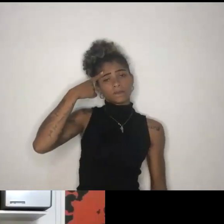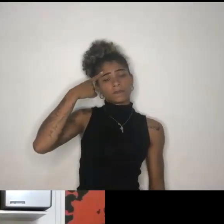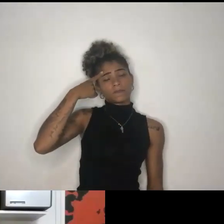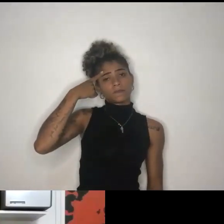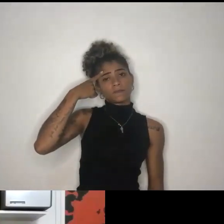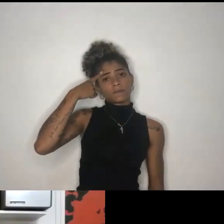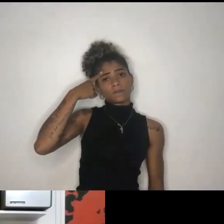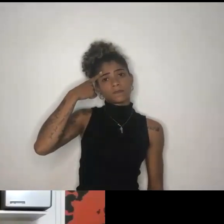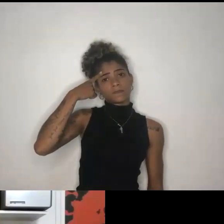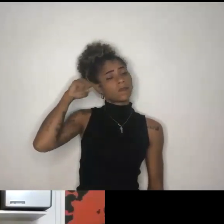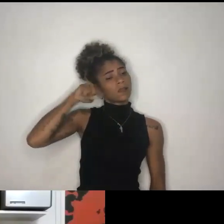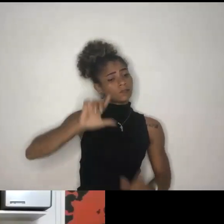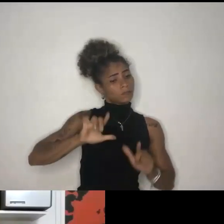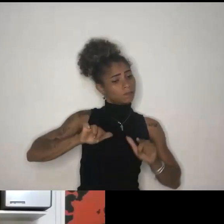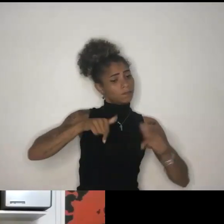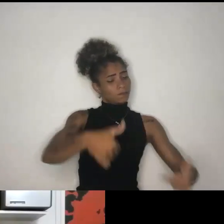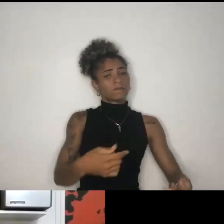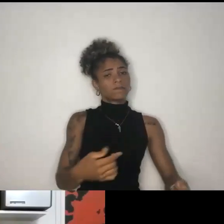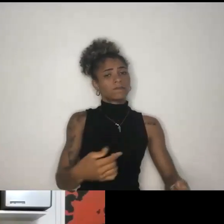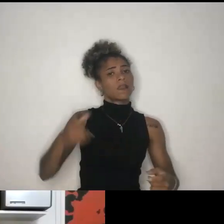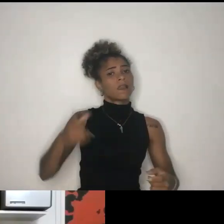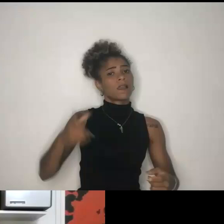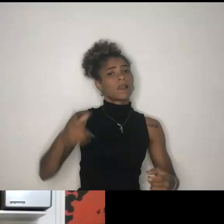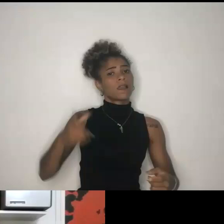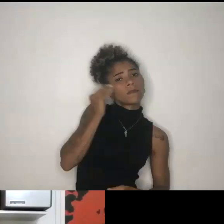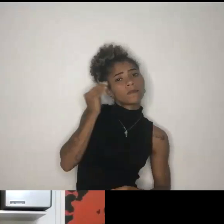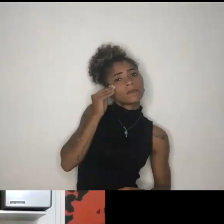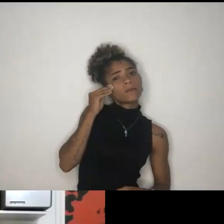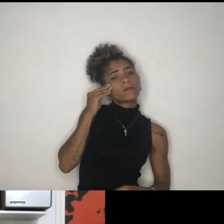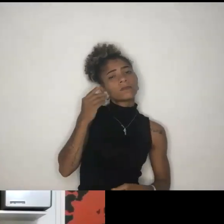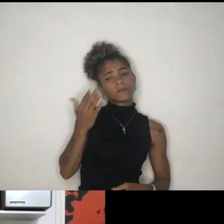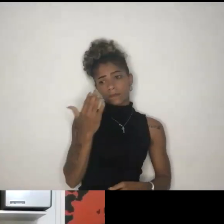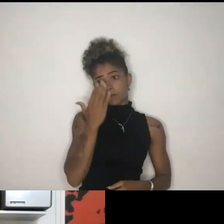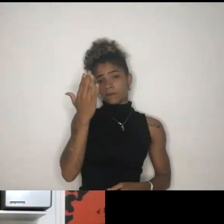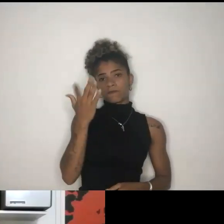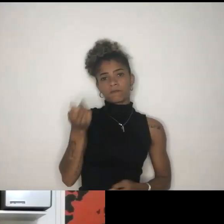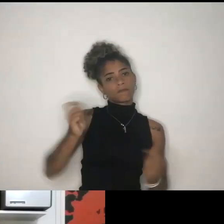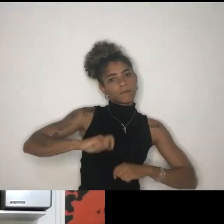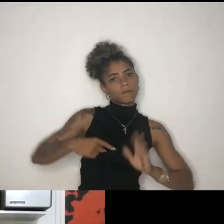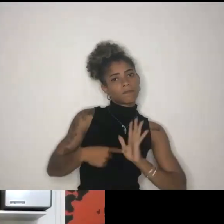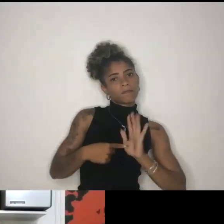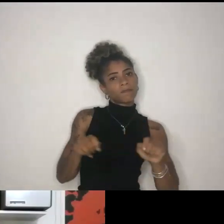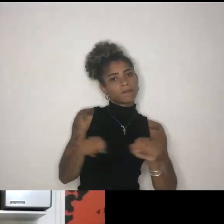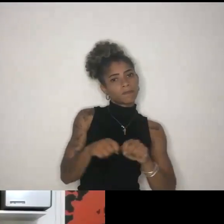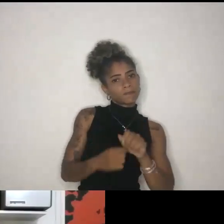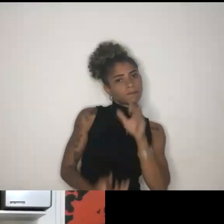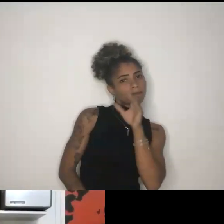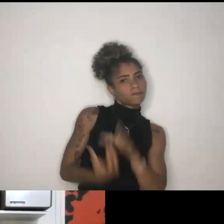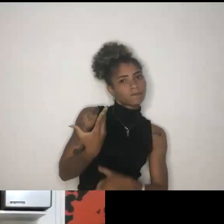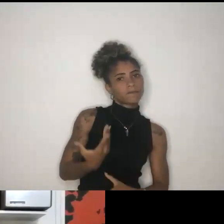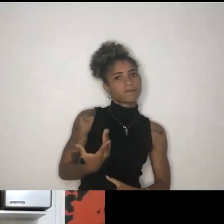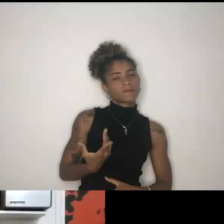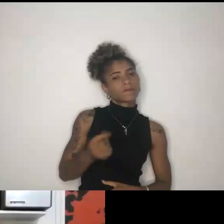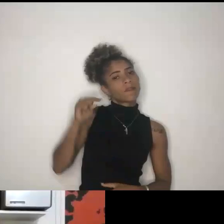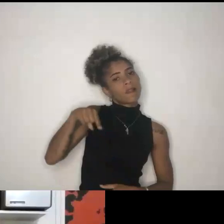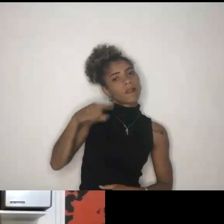essa atitude essa postura diante das coisas que precisam ser feitas e realizadas será que esse ponto